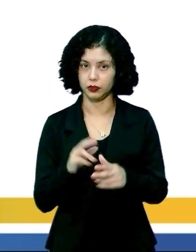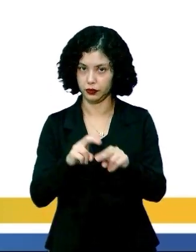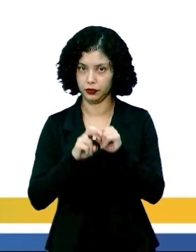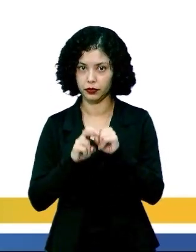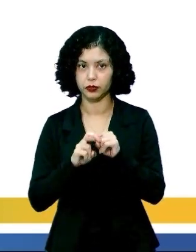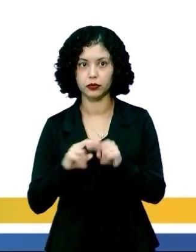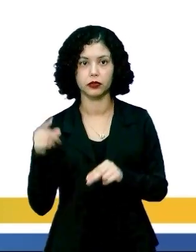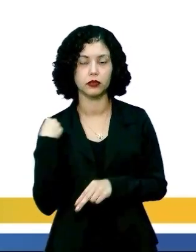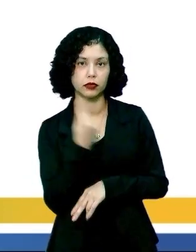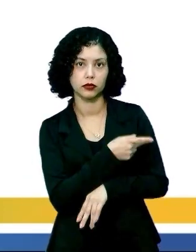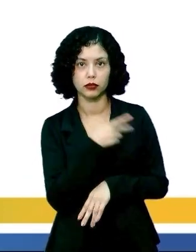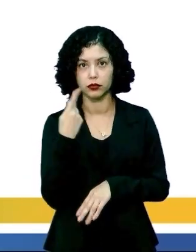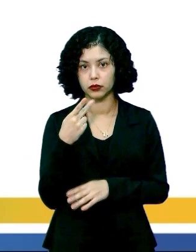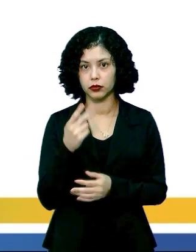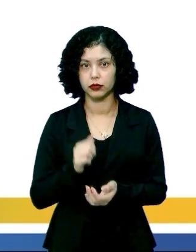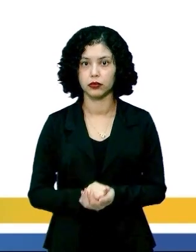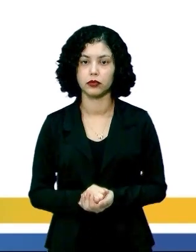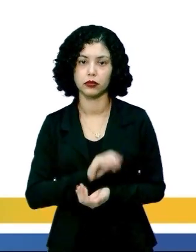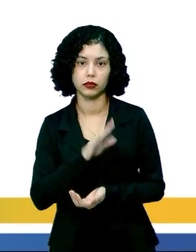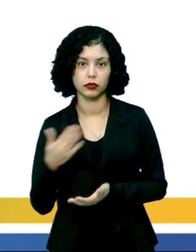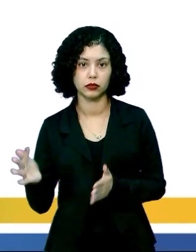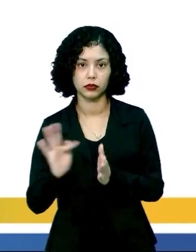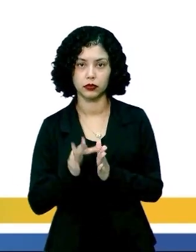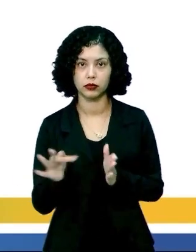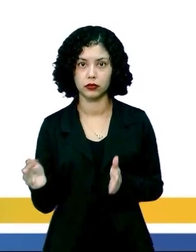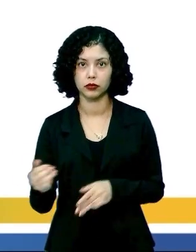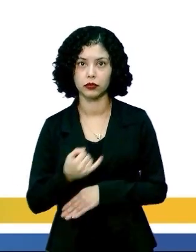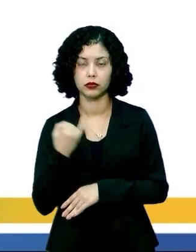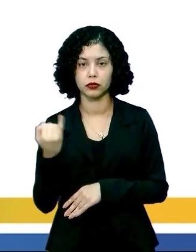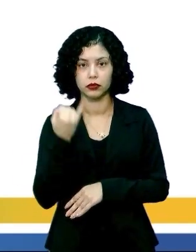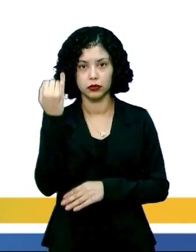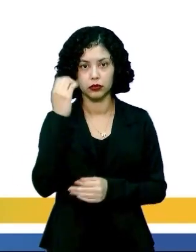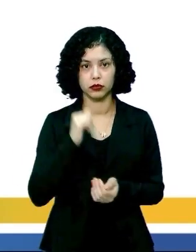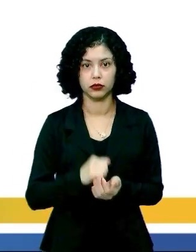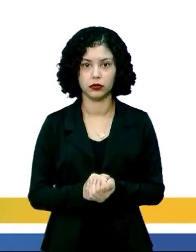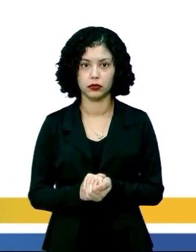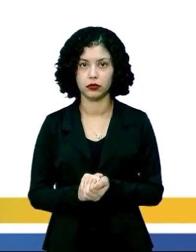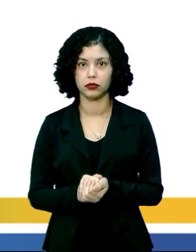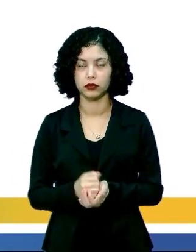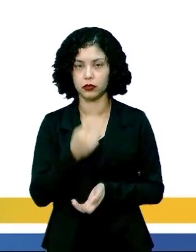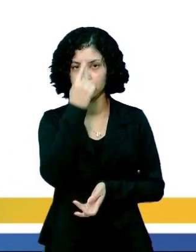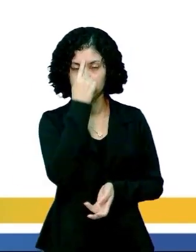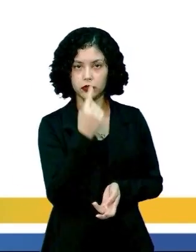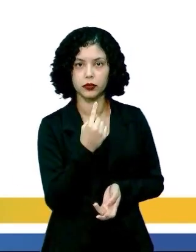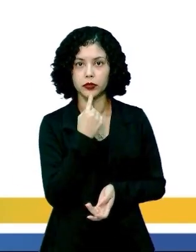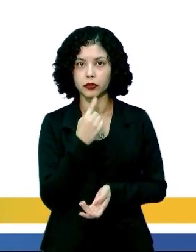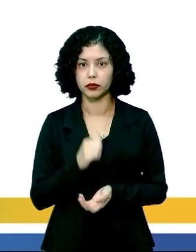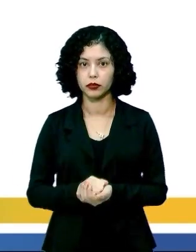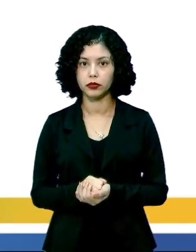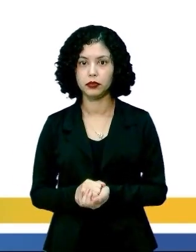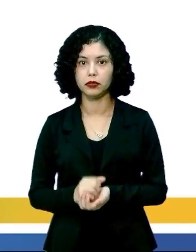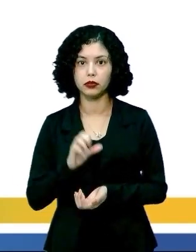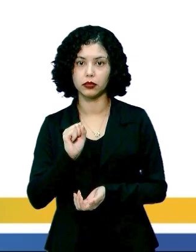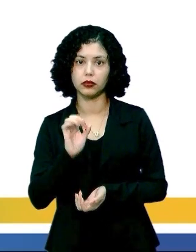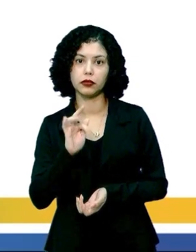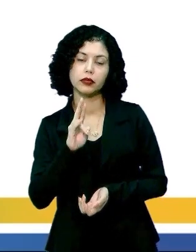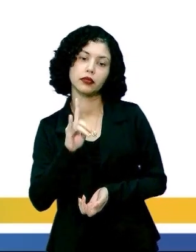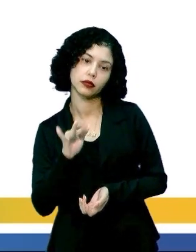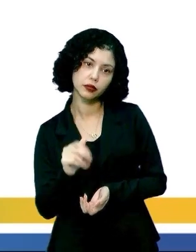isso que nós falamos, quando a função aí, ela é representada no diagrama, tá? Quando ela é sobrejetora.